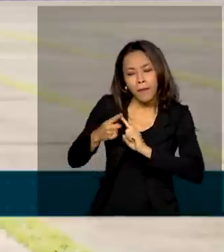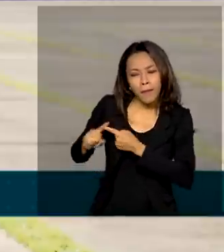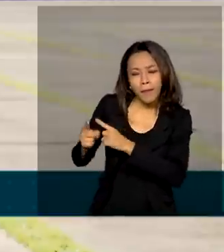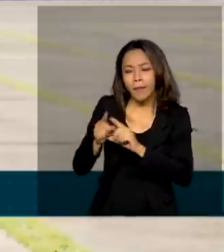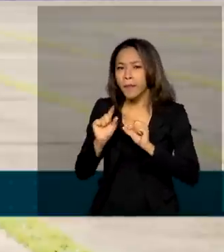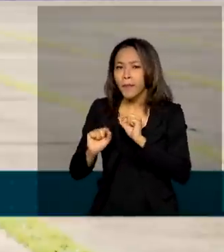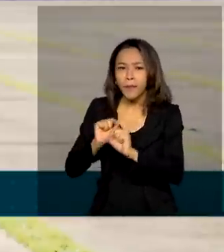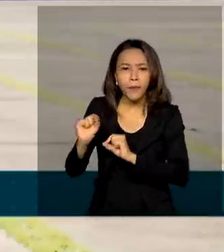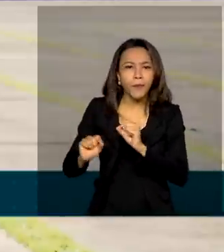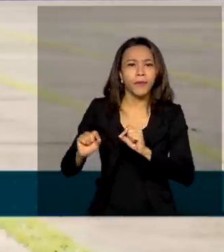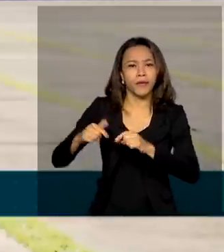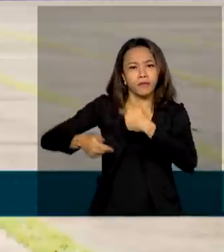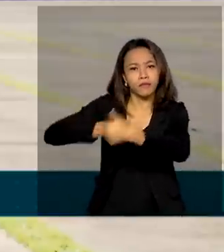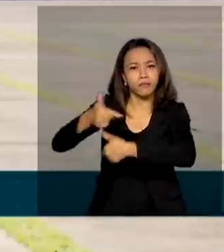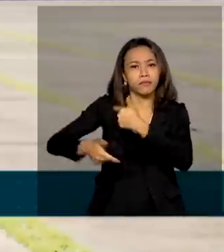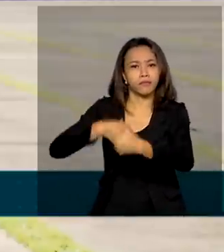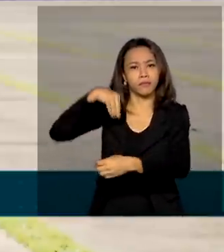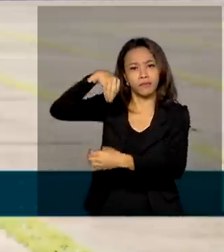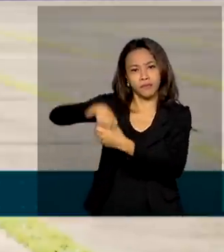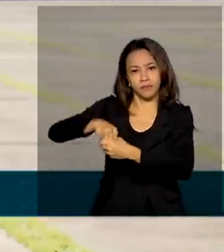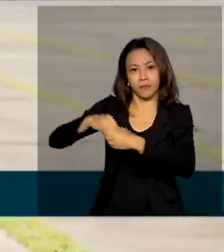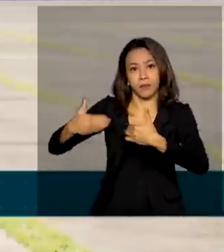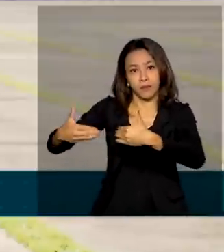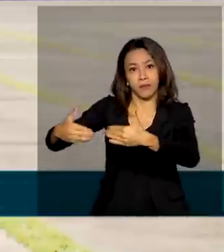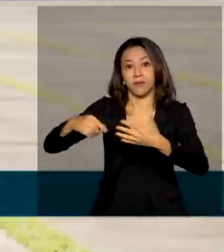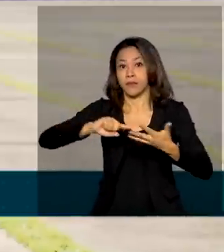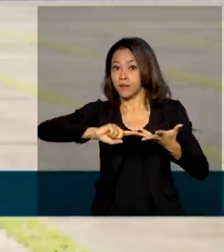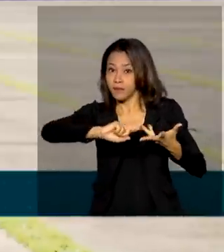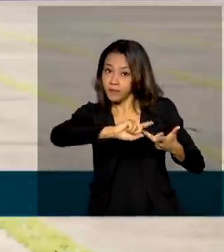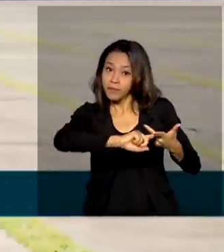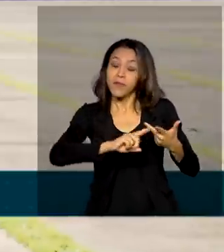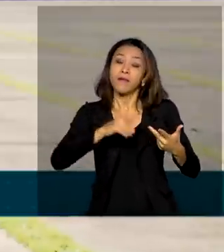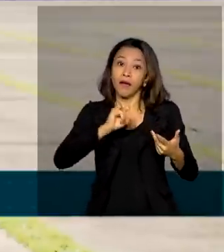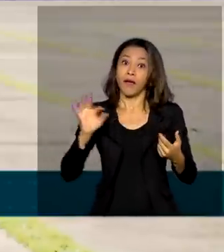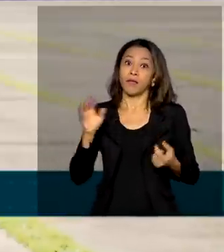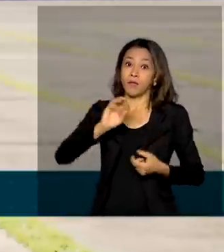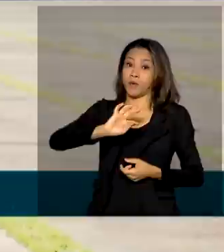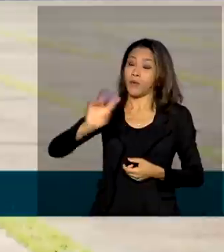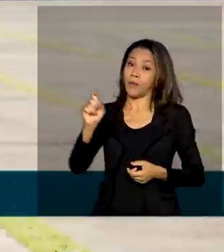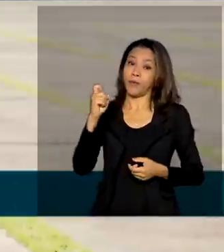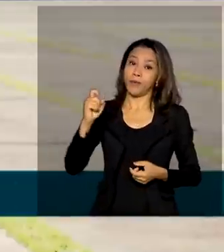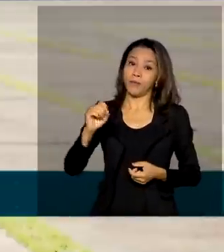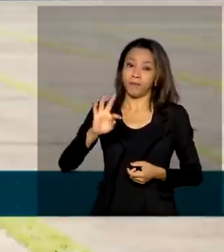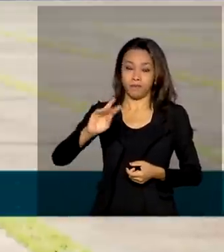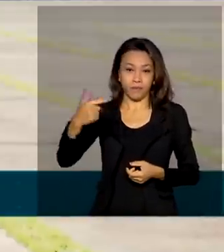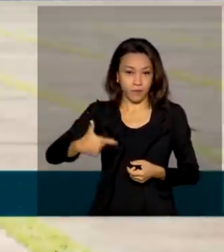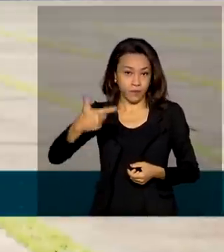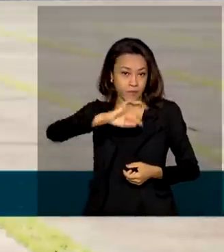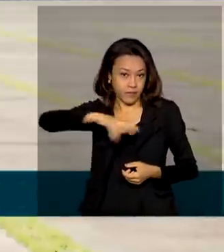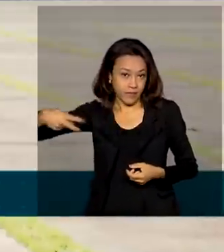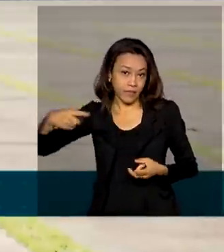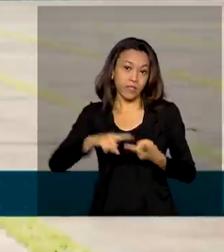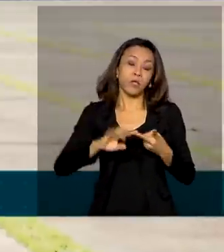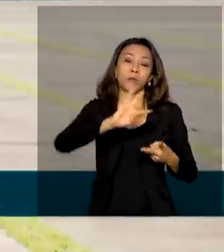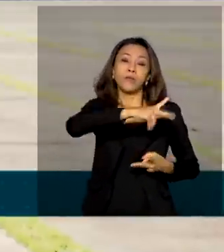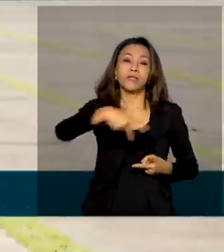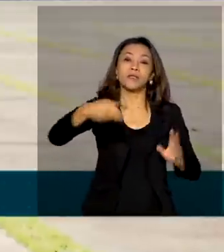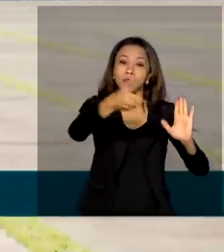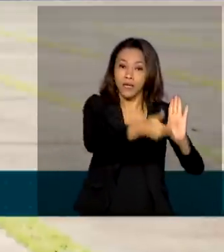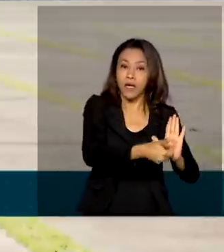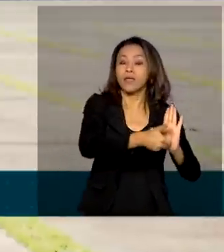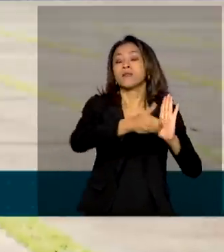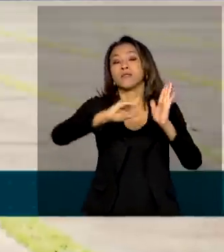institucionais conjuntas participaram da reunião com o presidente bolsonaro vice-presidente Hamilton Mourão presidente do senado Rodrigo Pacheco